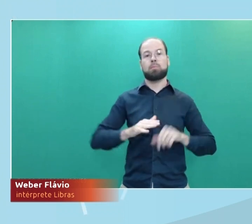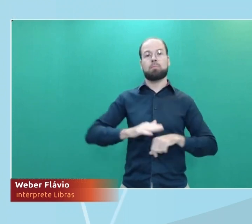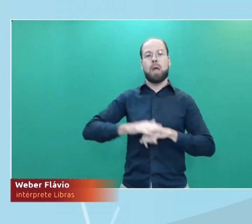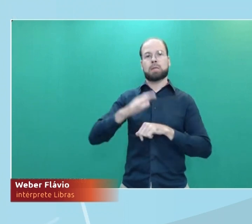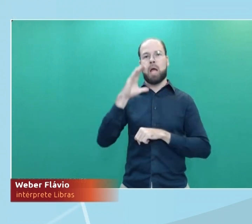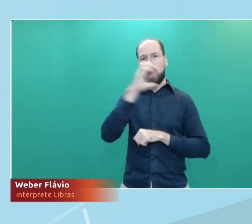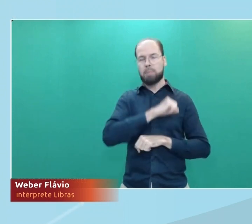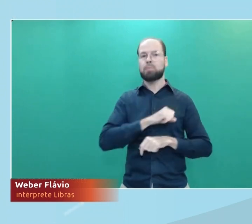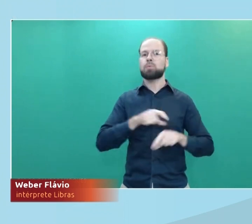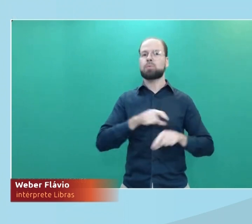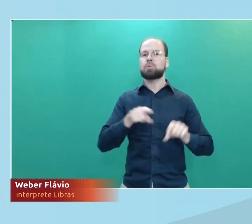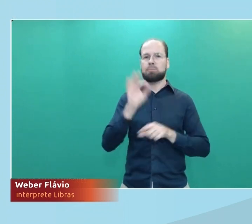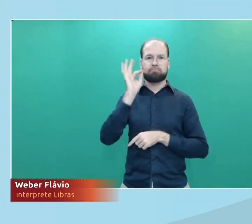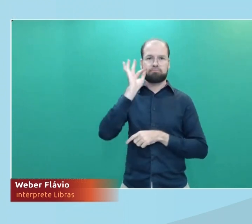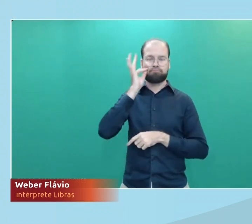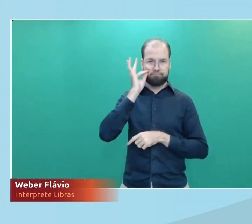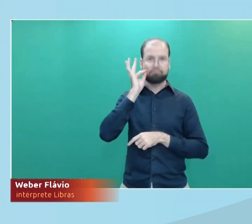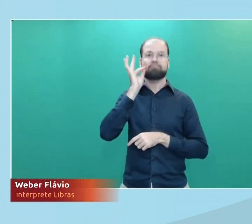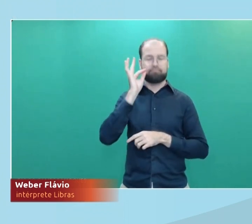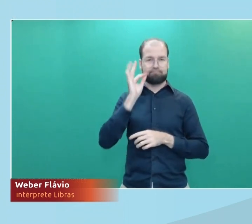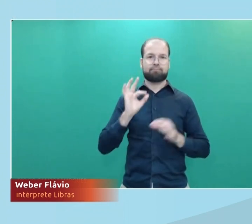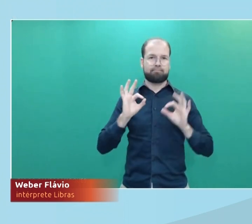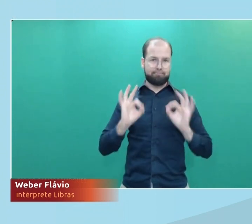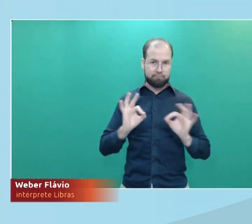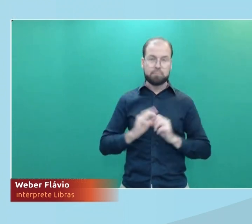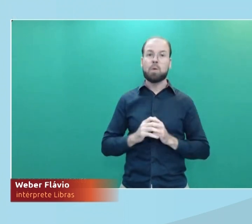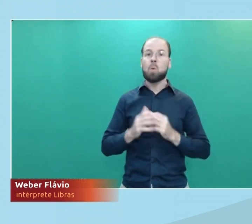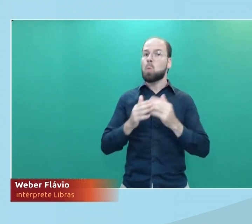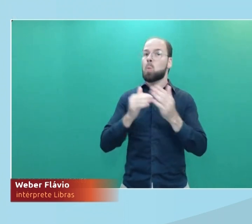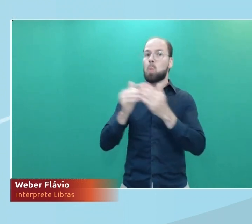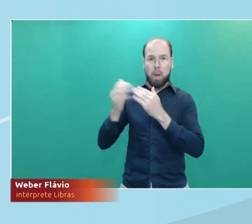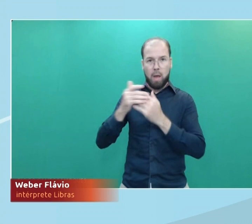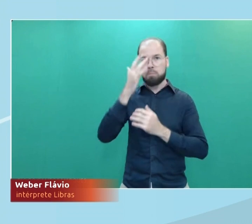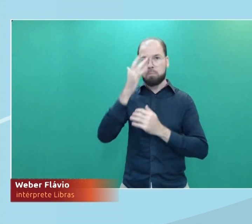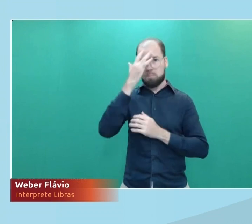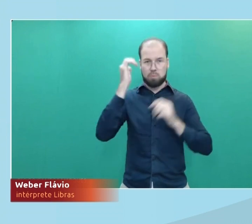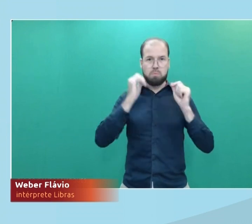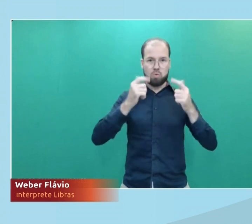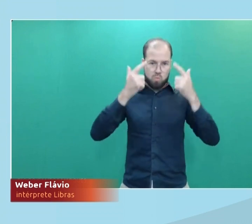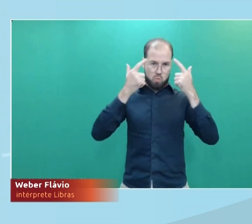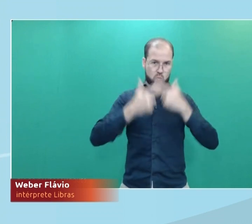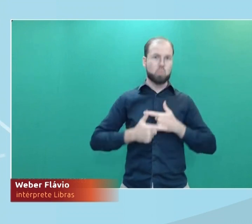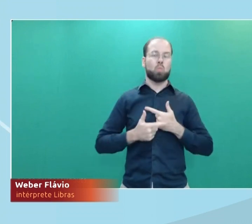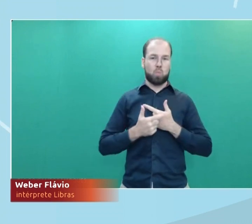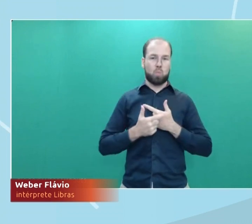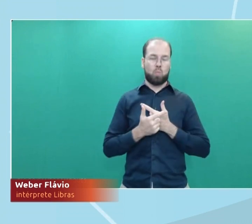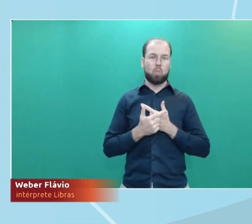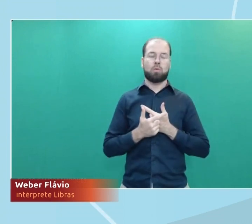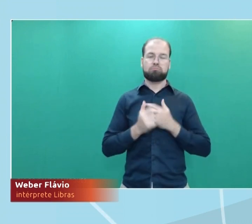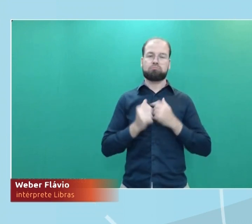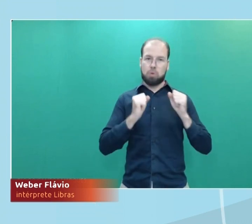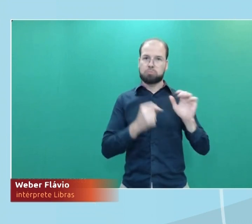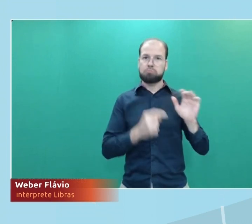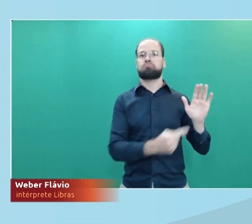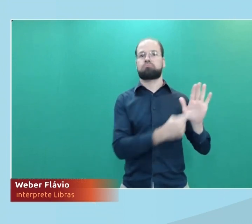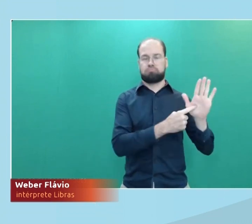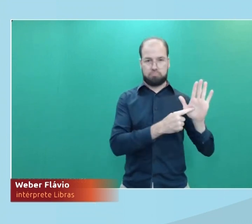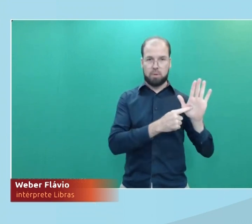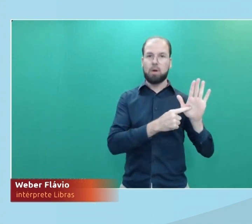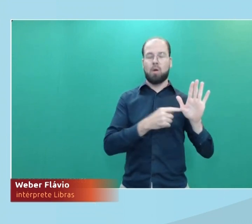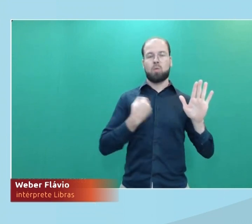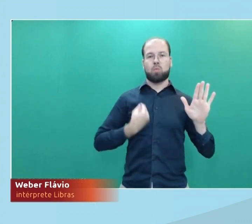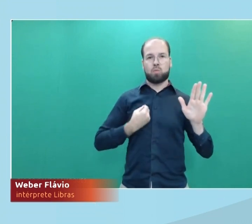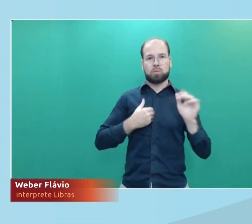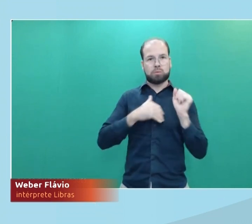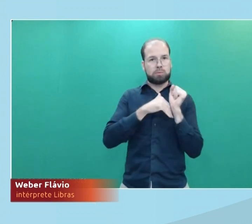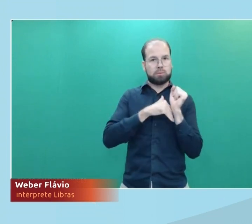eficiente. Qualquer pessoa pode fazer a denúncia de forma anônima. E as informações são mantidas em sigilo e analisadas